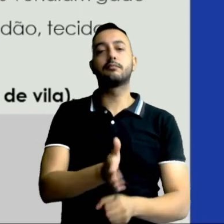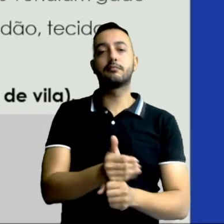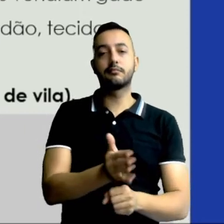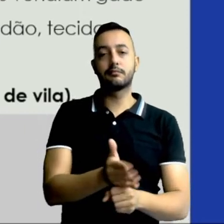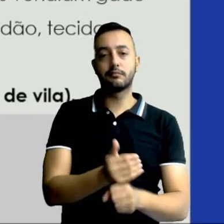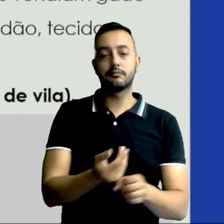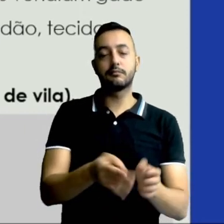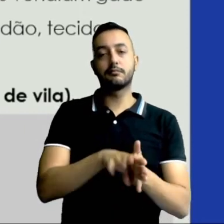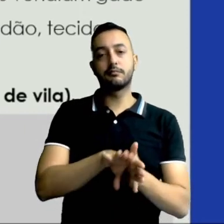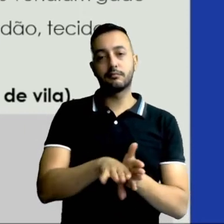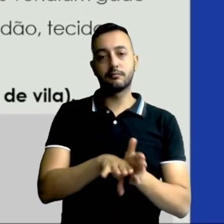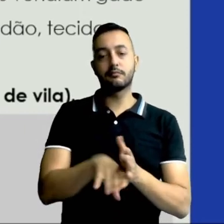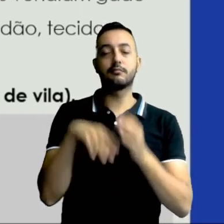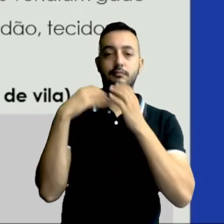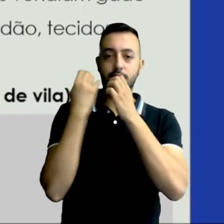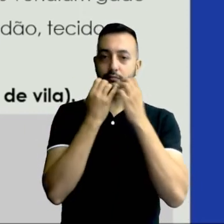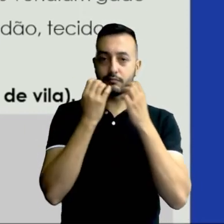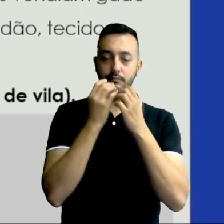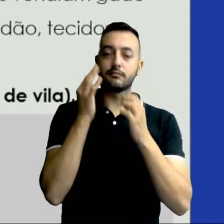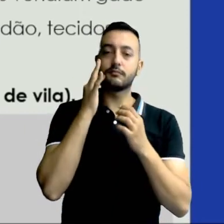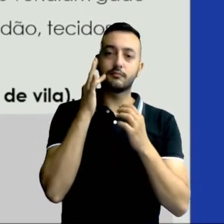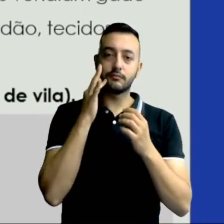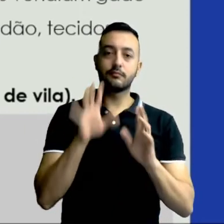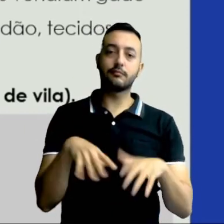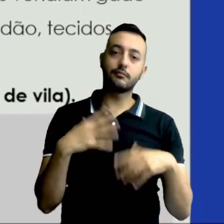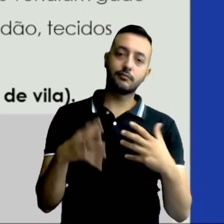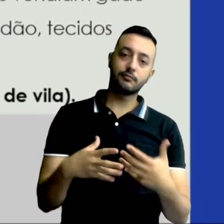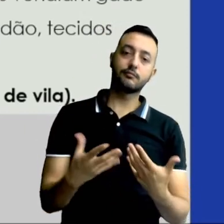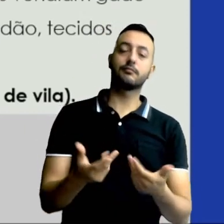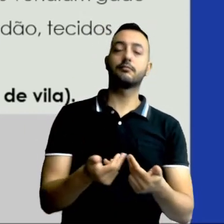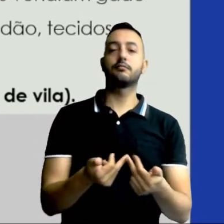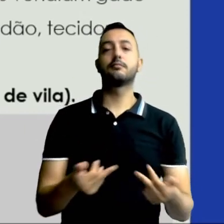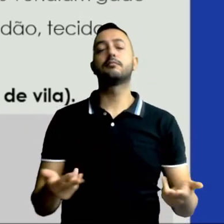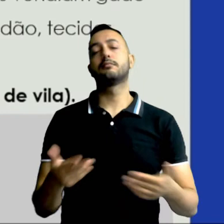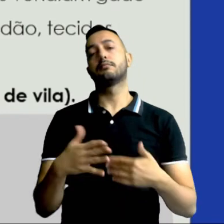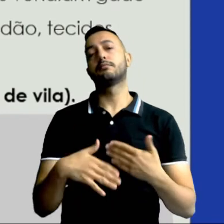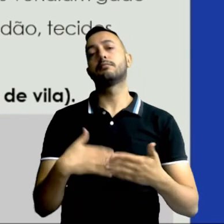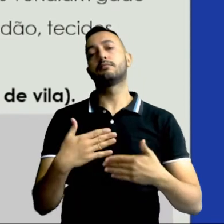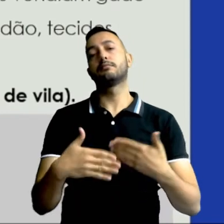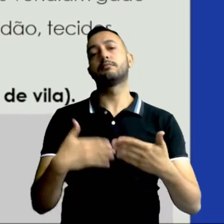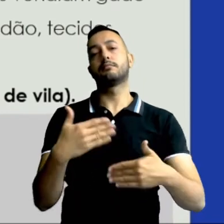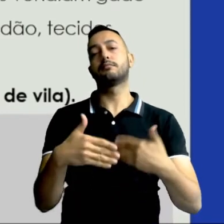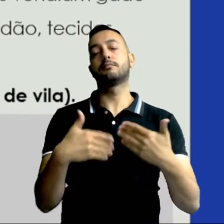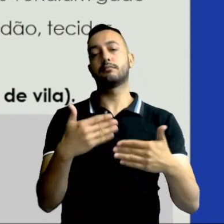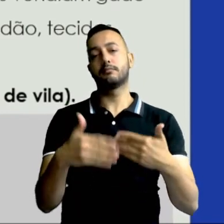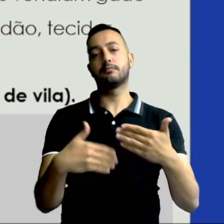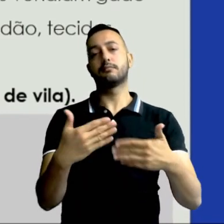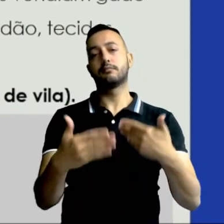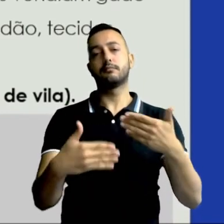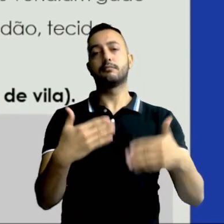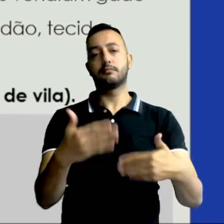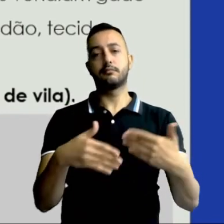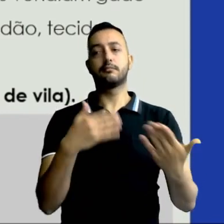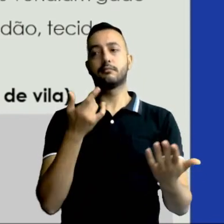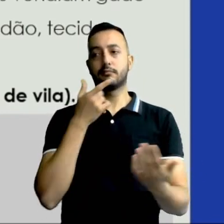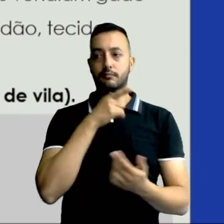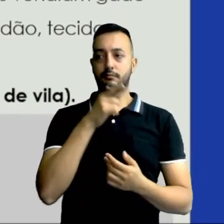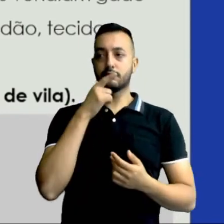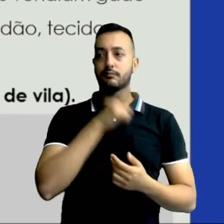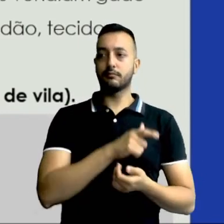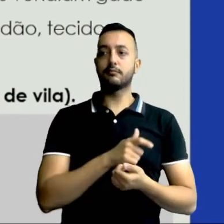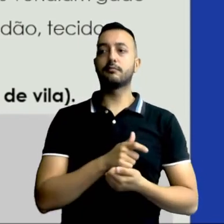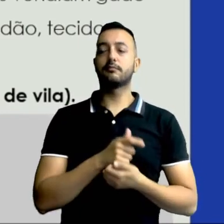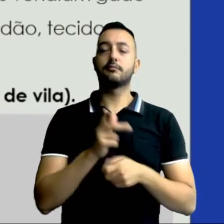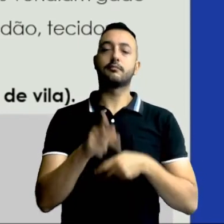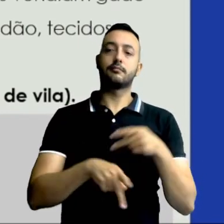mandioca milho legumes frutas e verduras e dessa forma né ele foi evoluindo sucessivamente EA condução